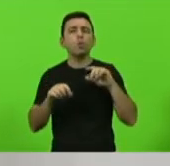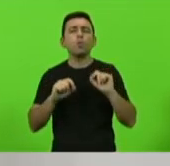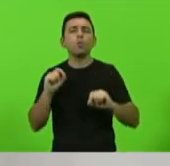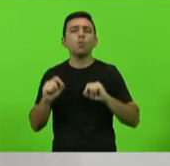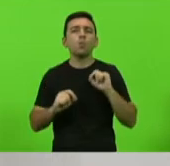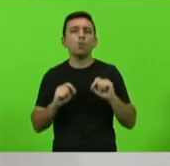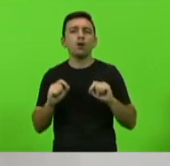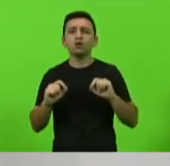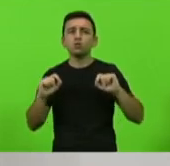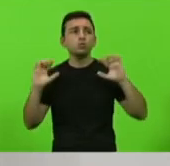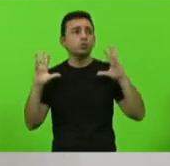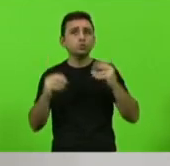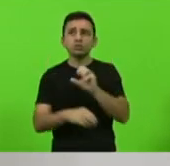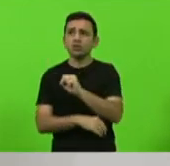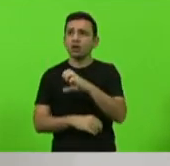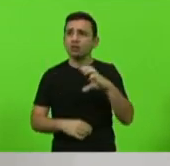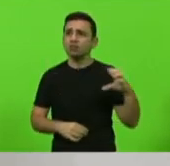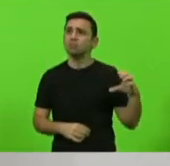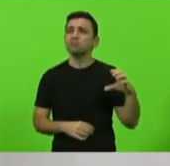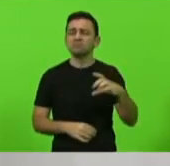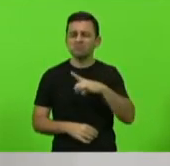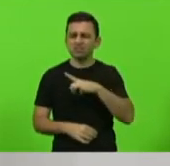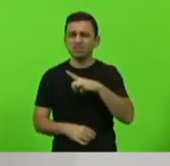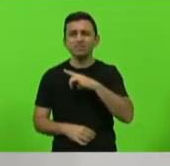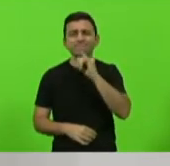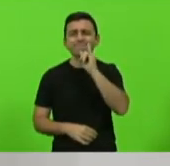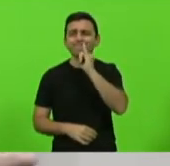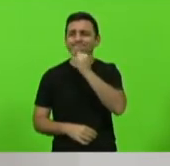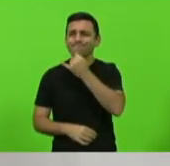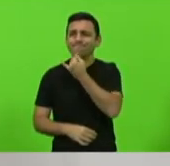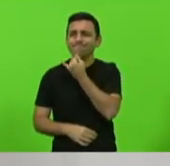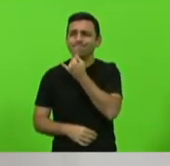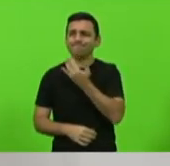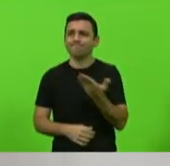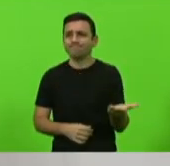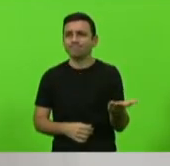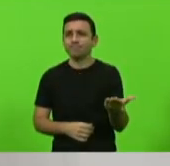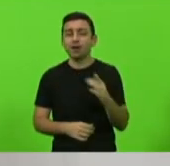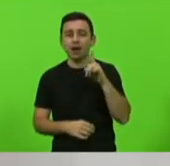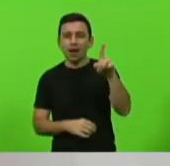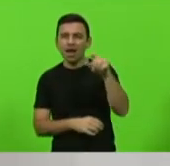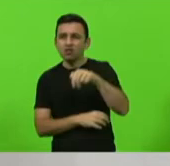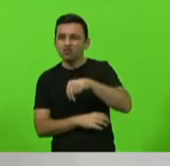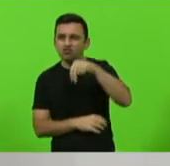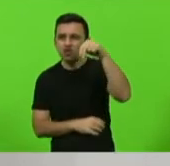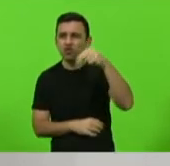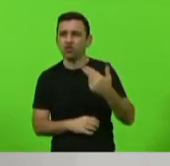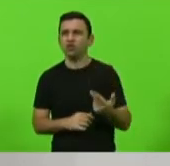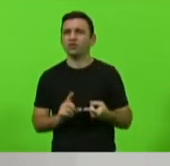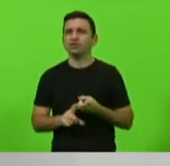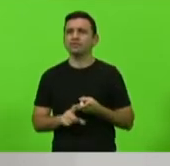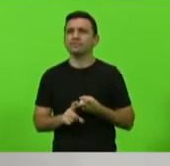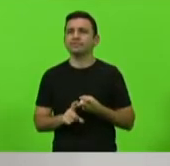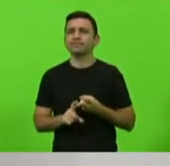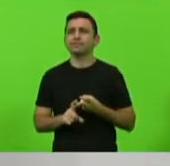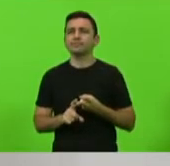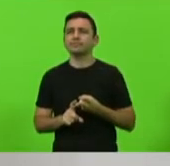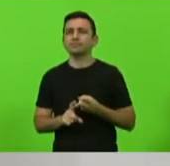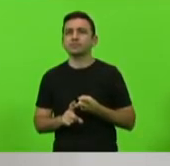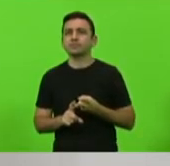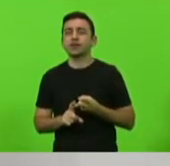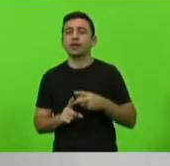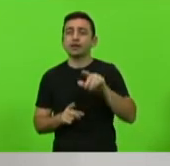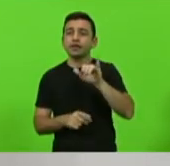por toda Santa Catarina. Infelizmente, você vai no Planalto Norte, o nosso Alto Vale